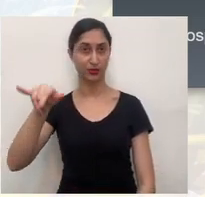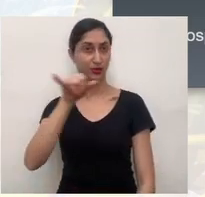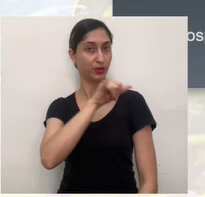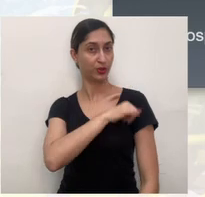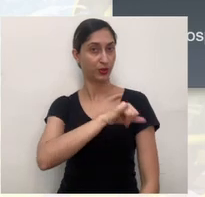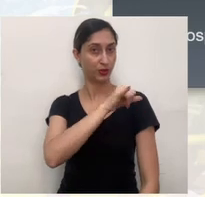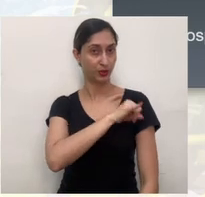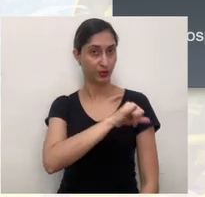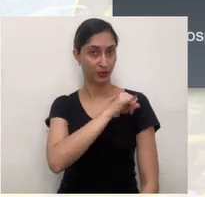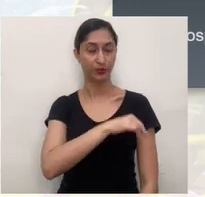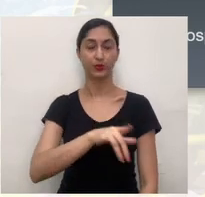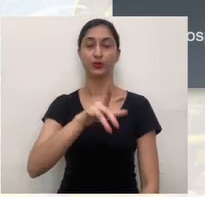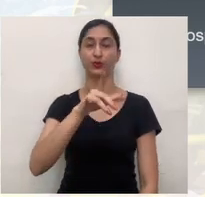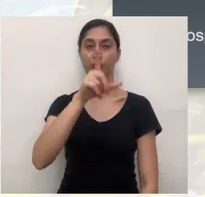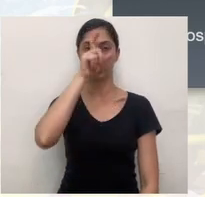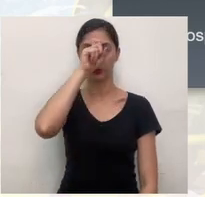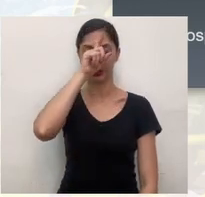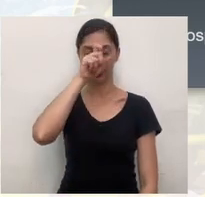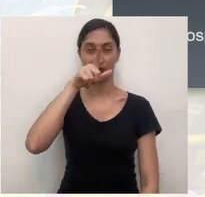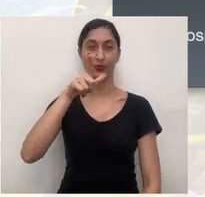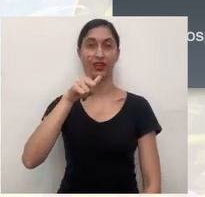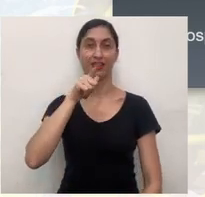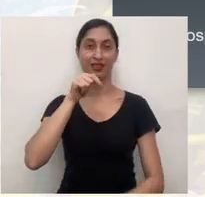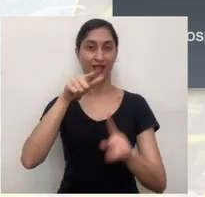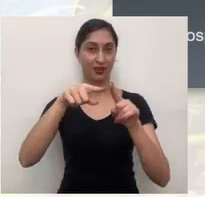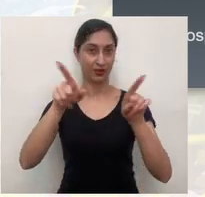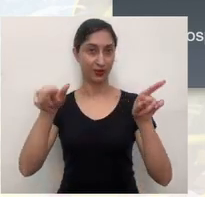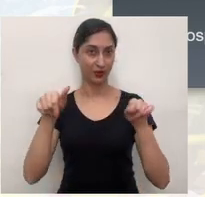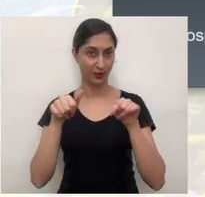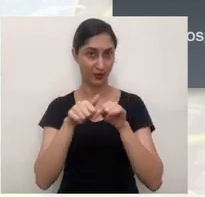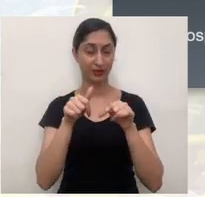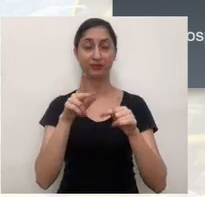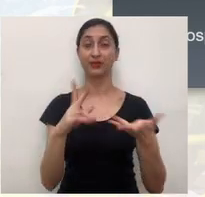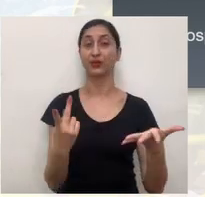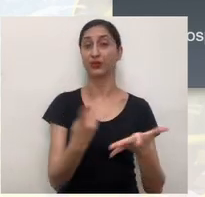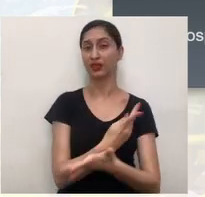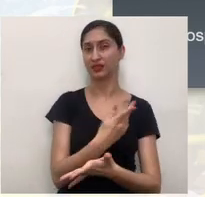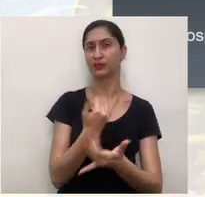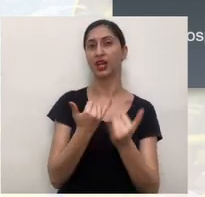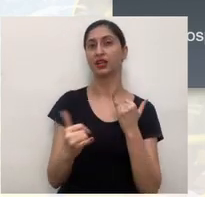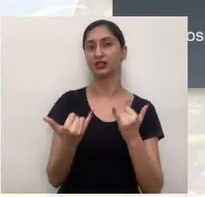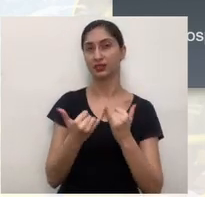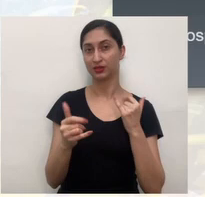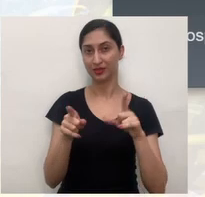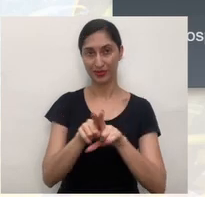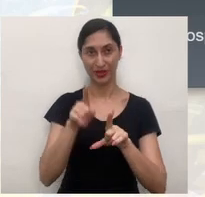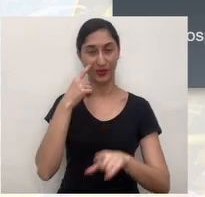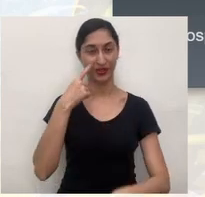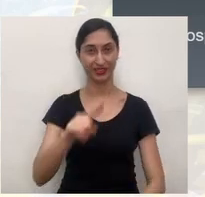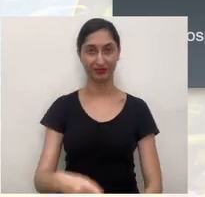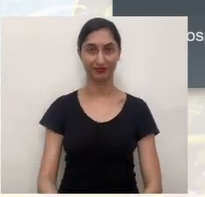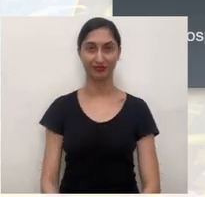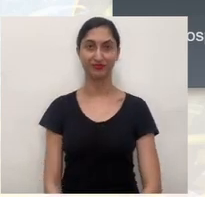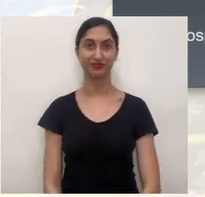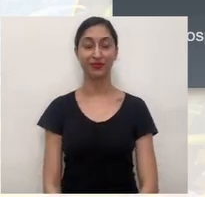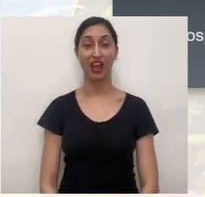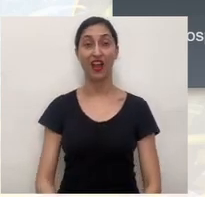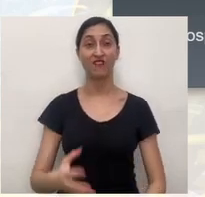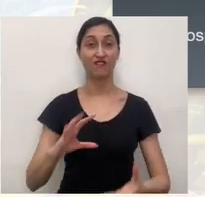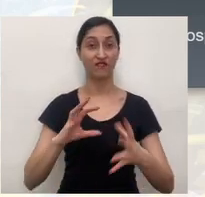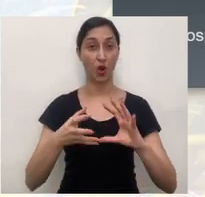Hospital da Lagoa, né? E que repete uma situação bastante semelhante. O piso e a